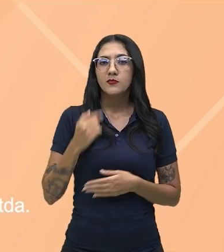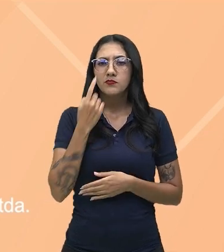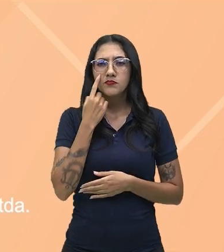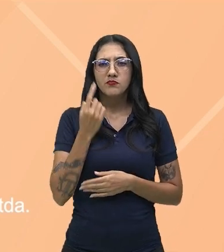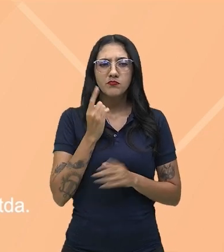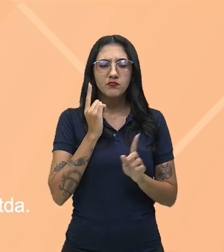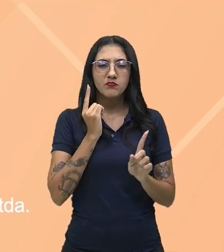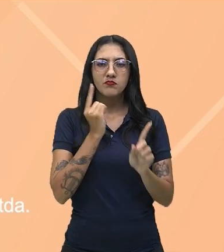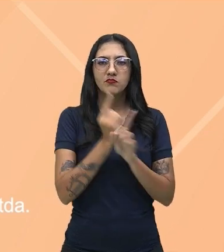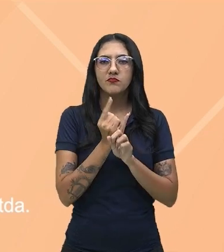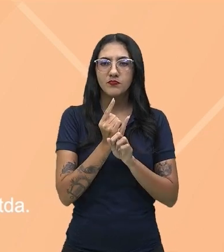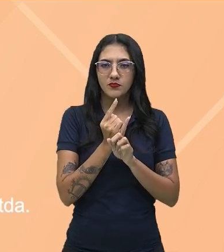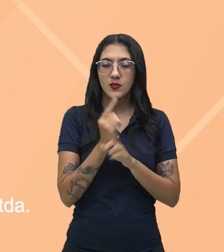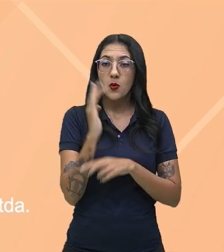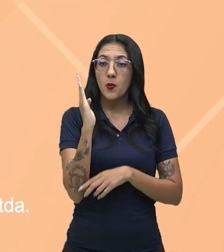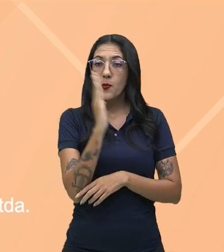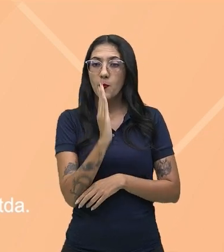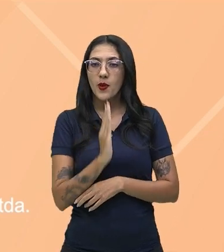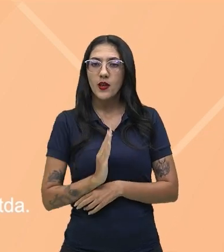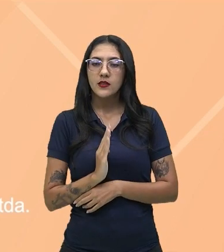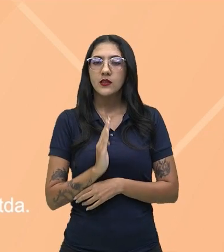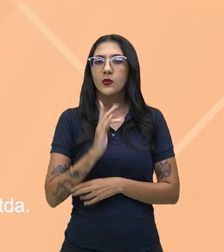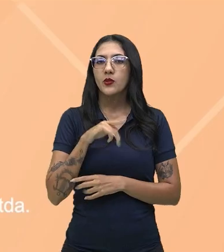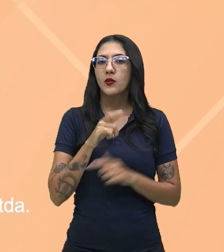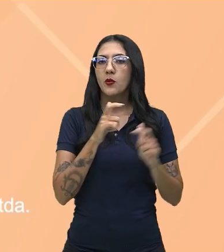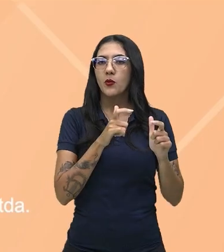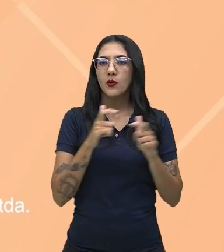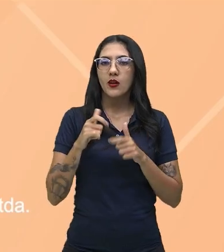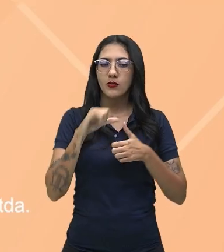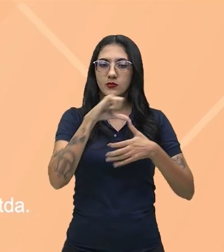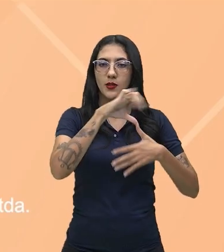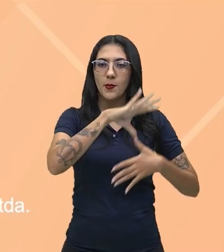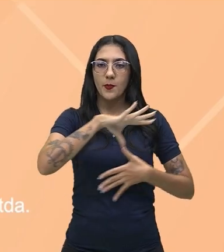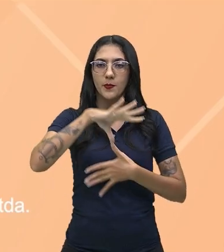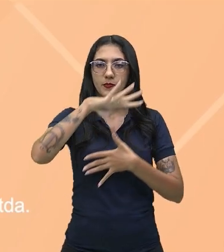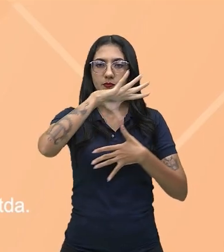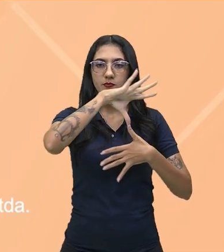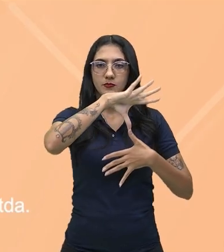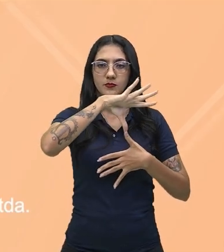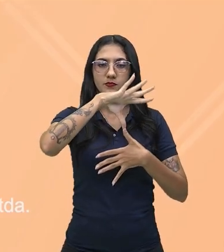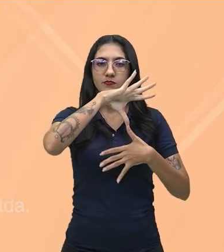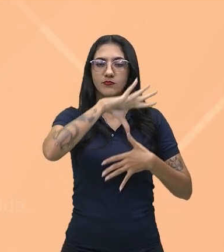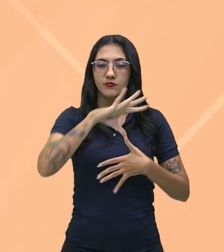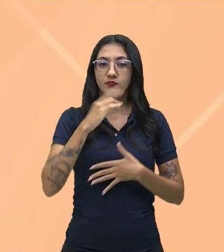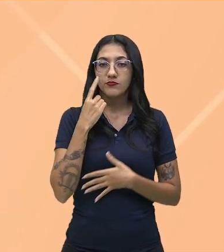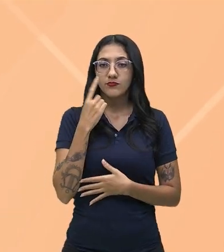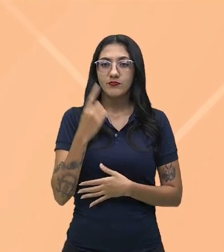está localizado no continente América. Vamos verificar?